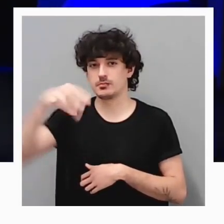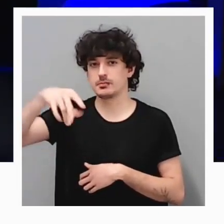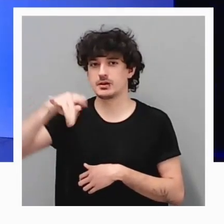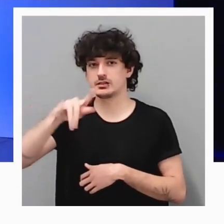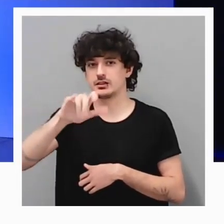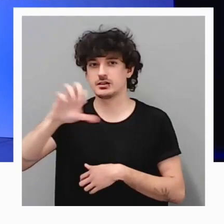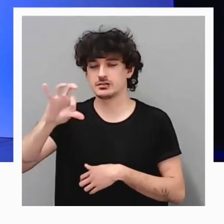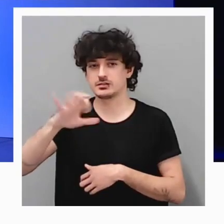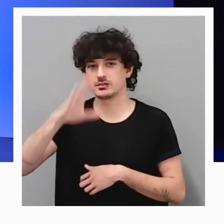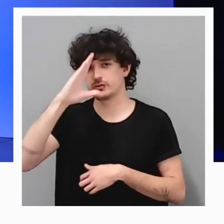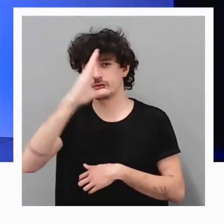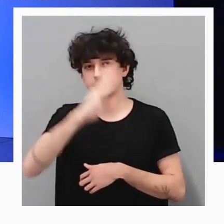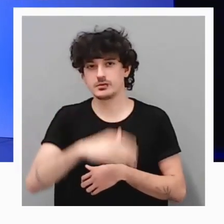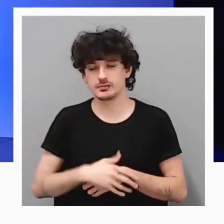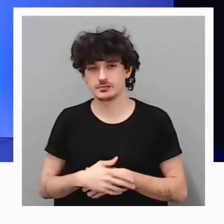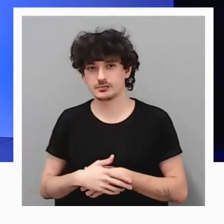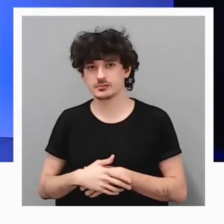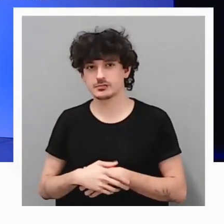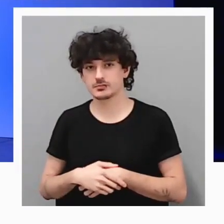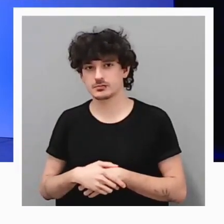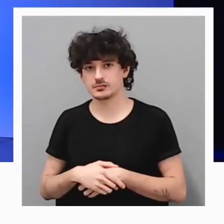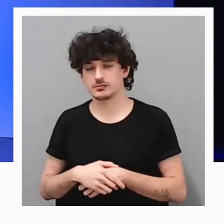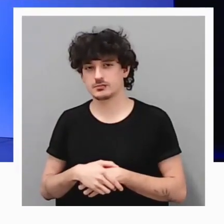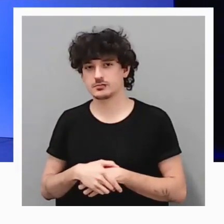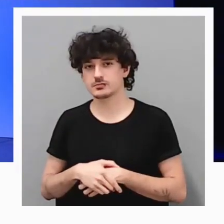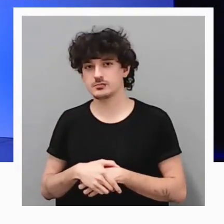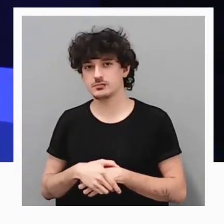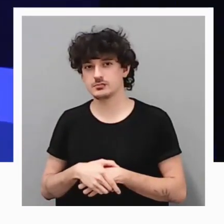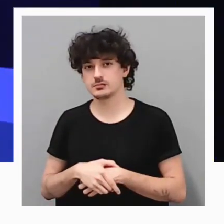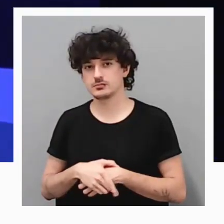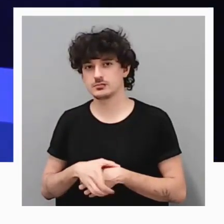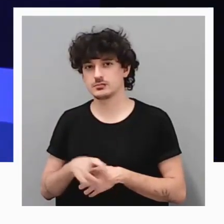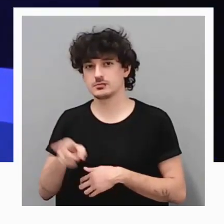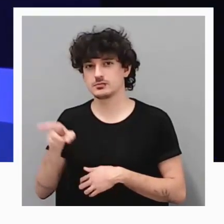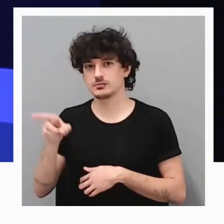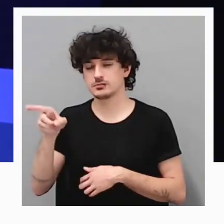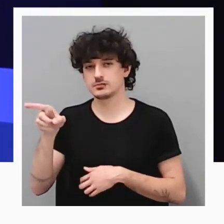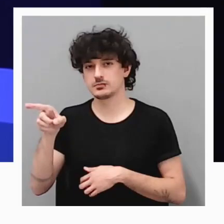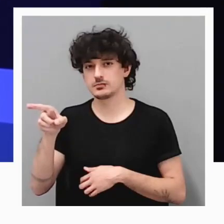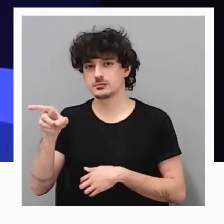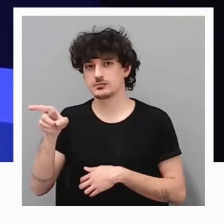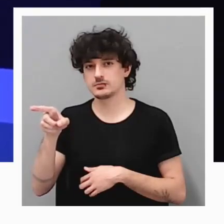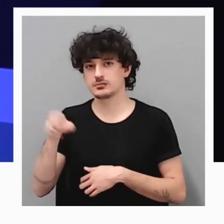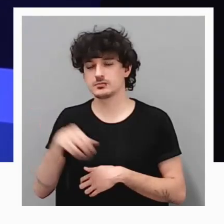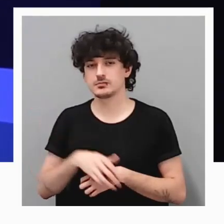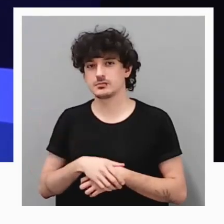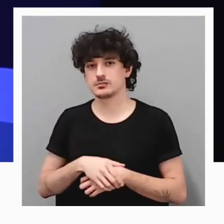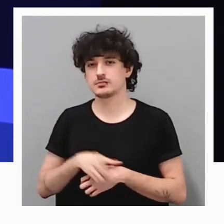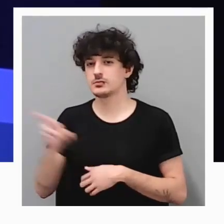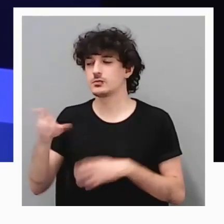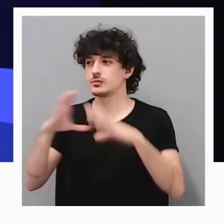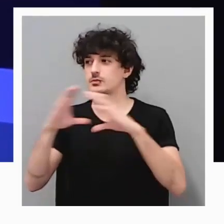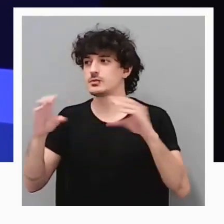Olá. Olá, Fernando. Fernando é CEO da Biofy, uma spin-off da Universidade de Málaga com a missão